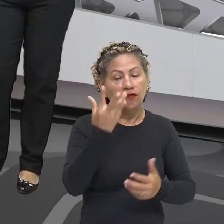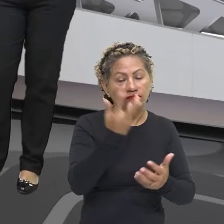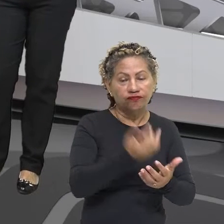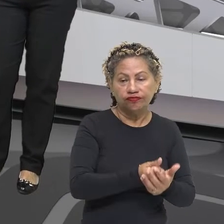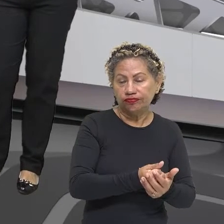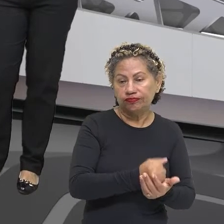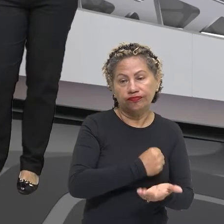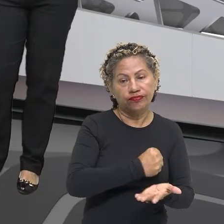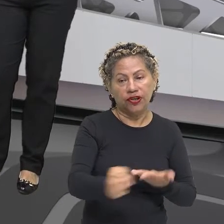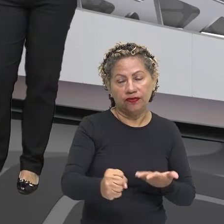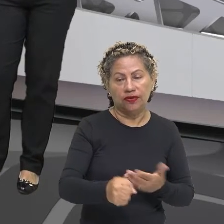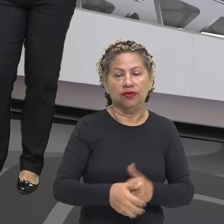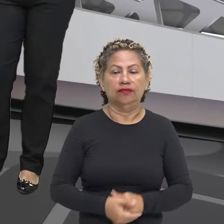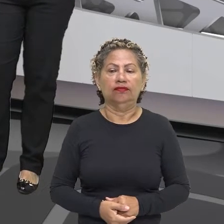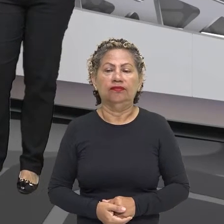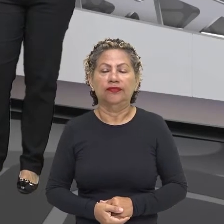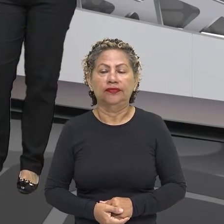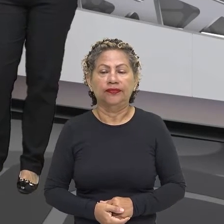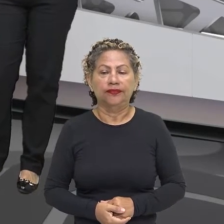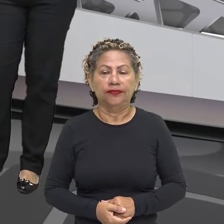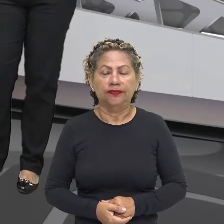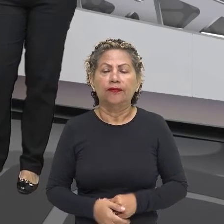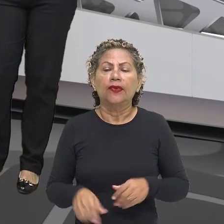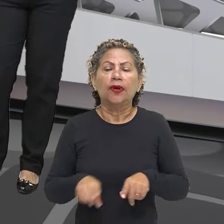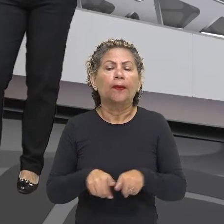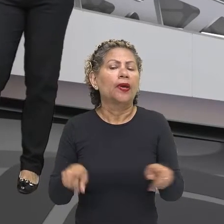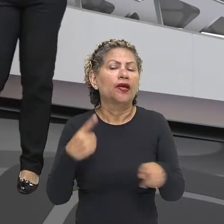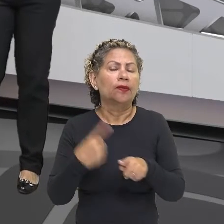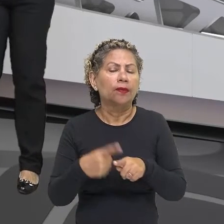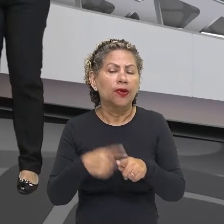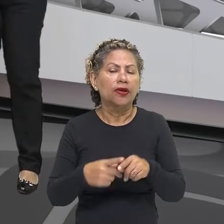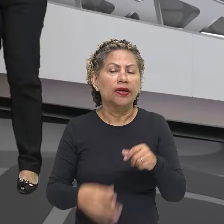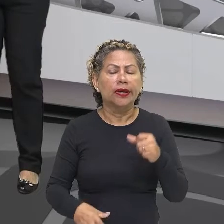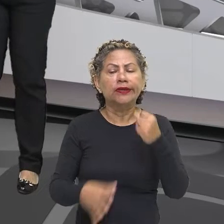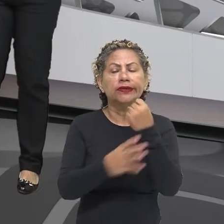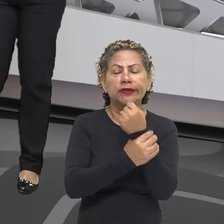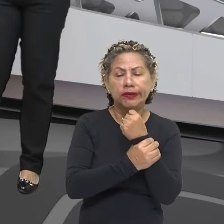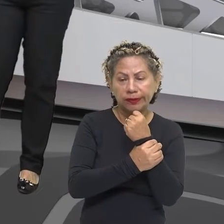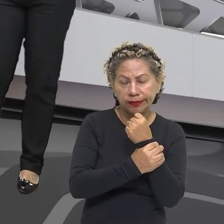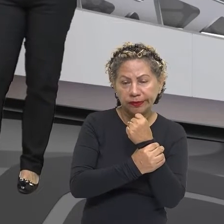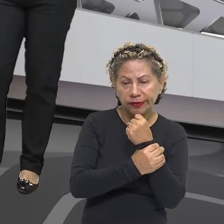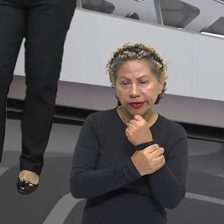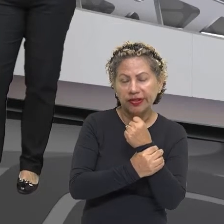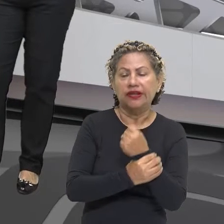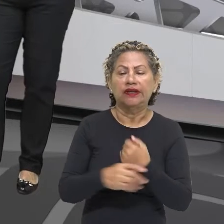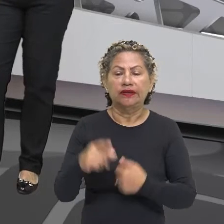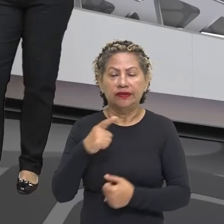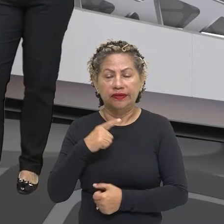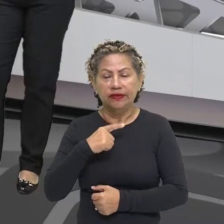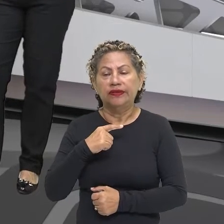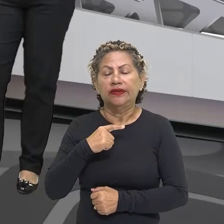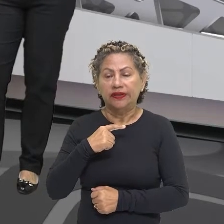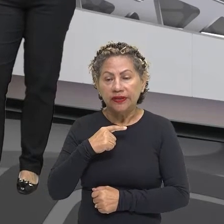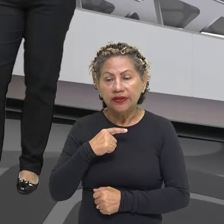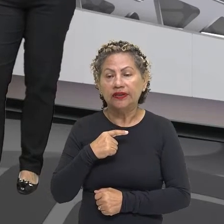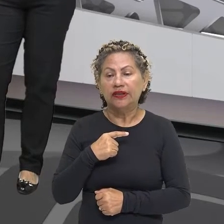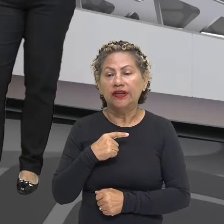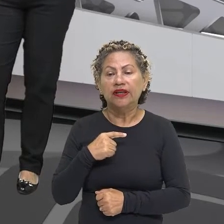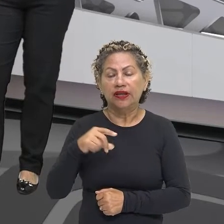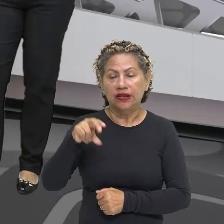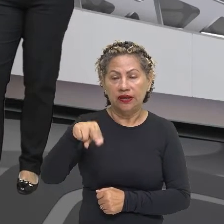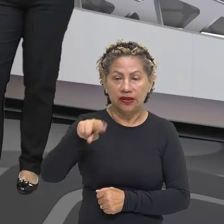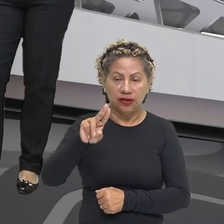dia. Então, é muito importante que você faça o uso, né, do seu antivírus que tem no seu